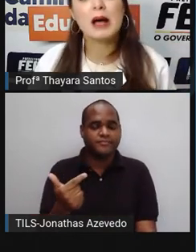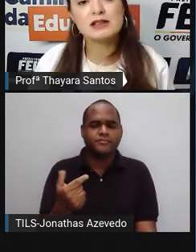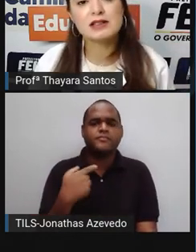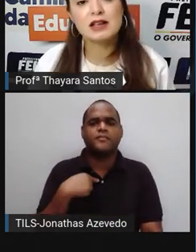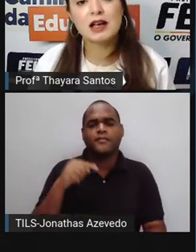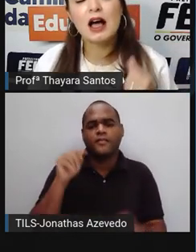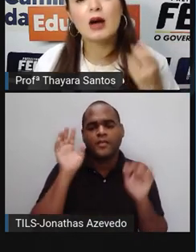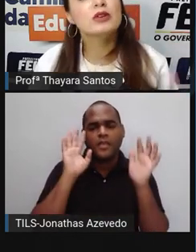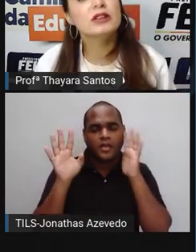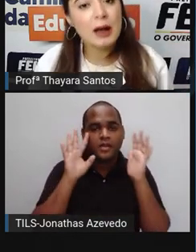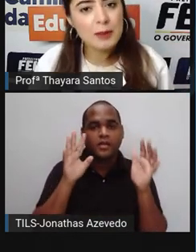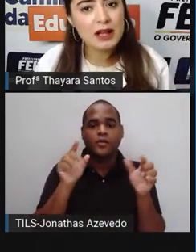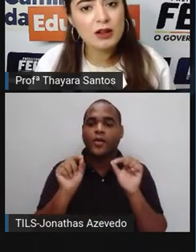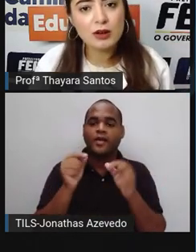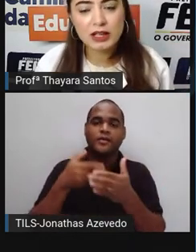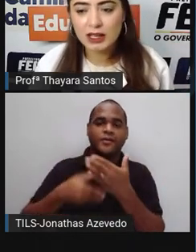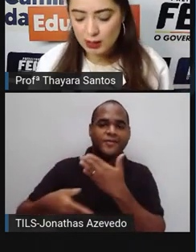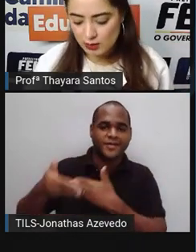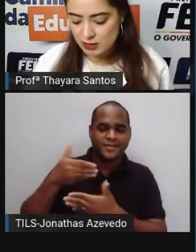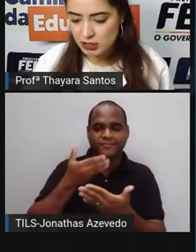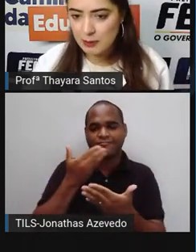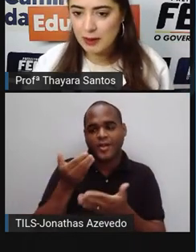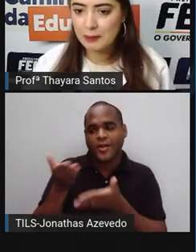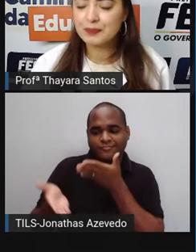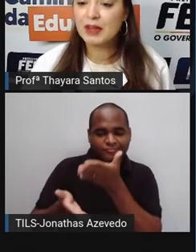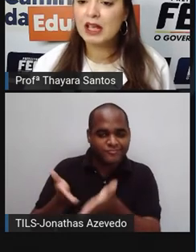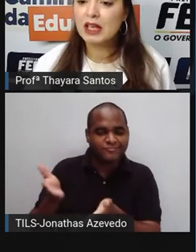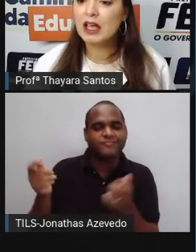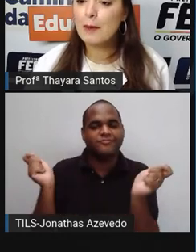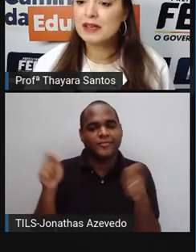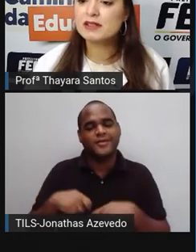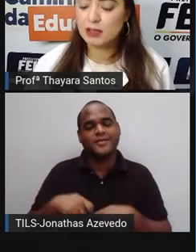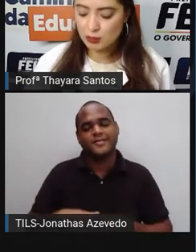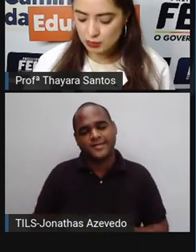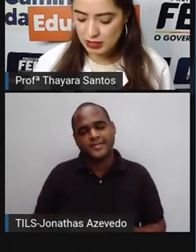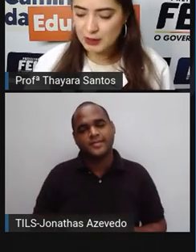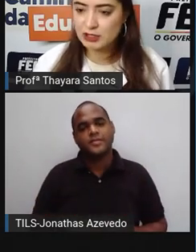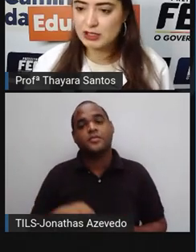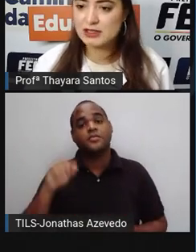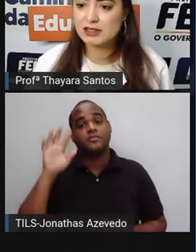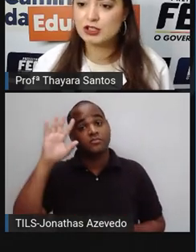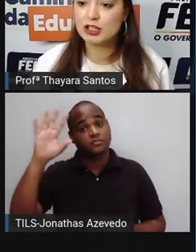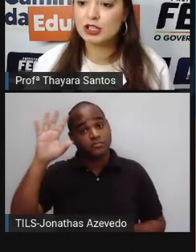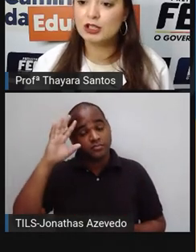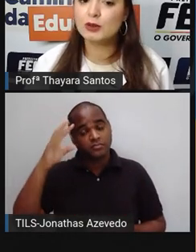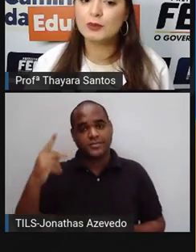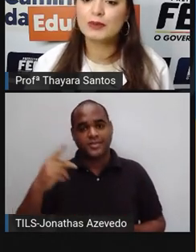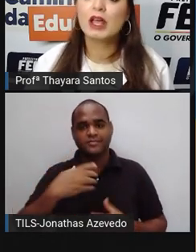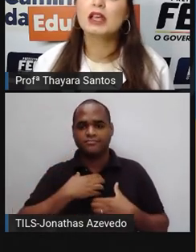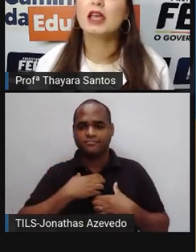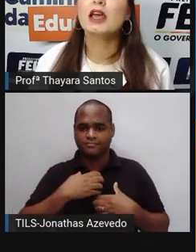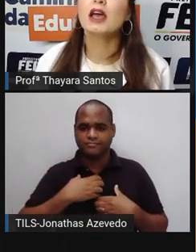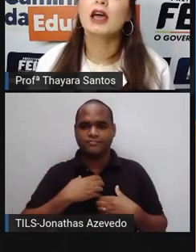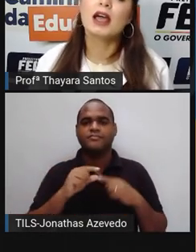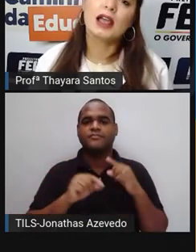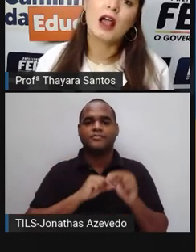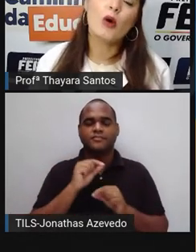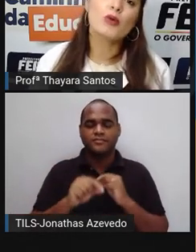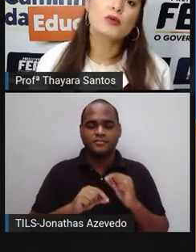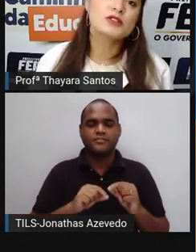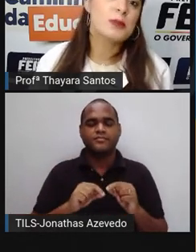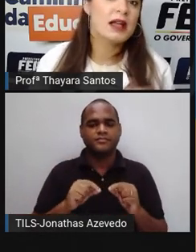a gente passa a cuidar melhor daquele ecossistema e é pensando justamente nesse sentido que